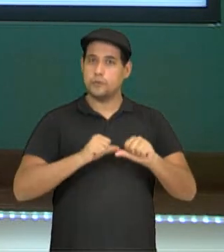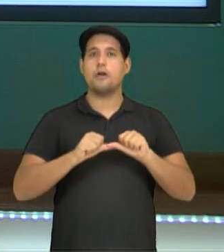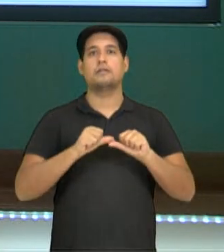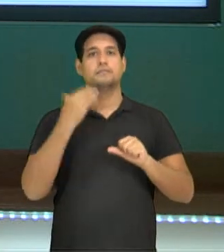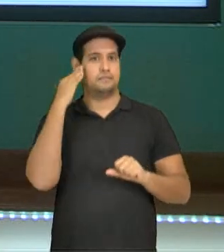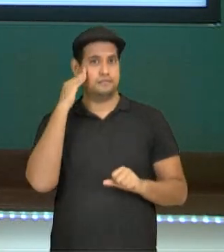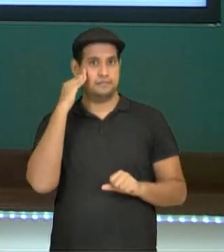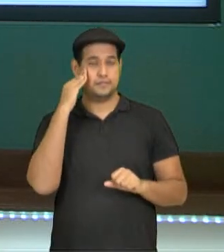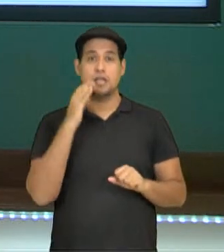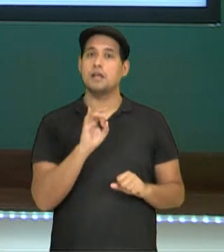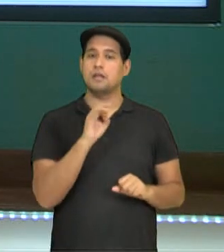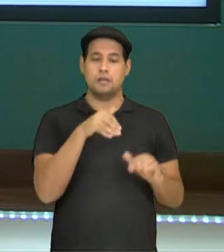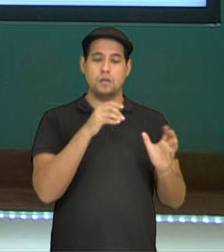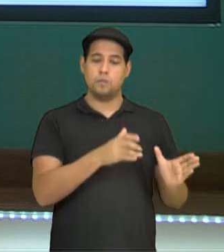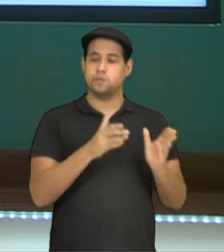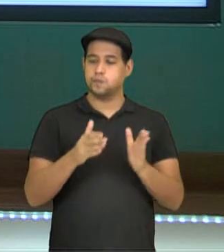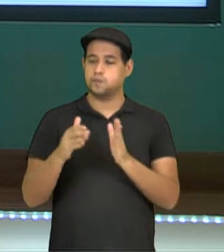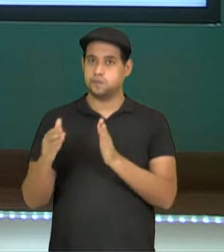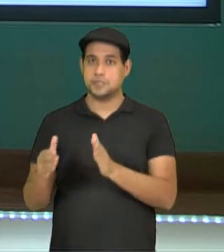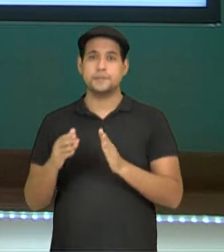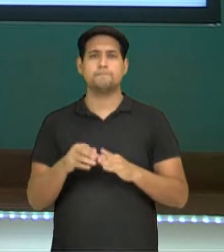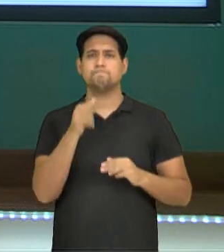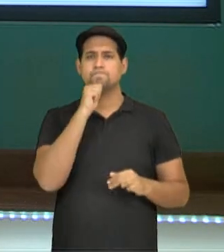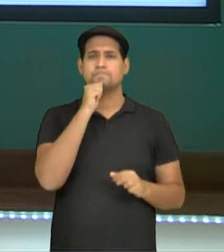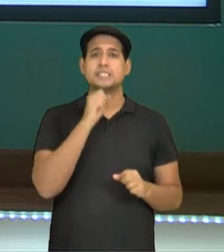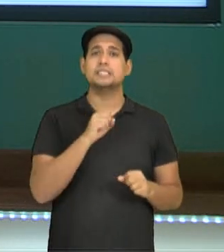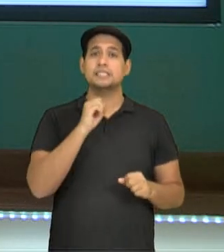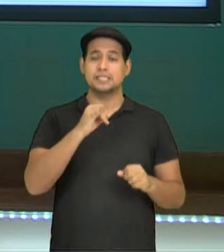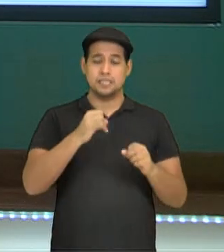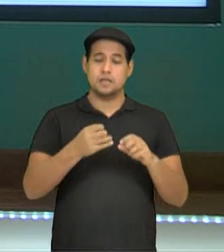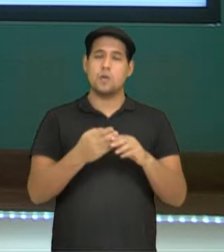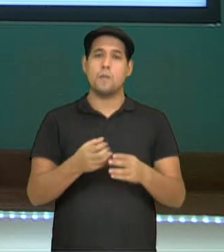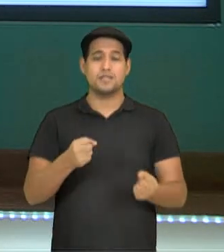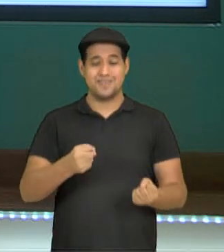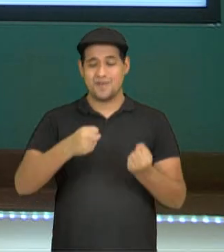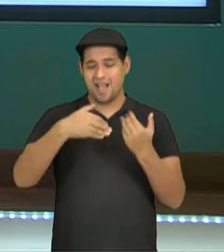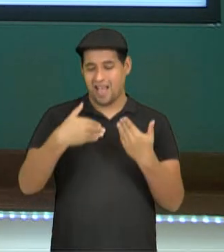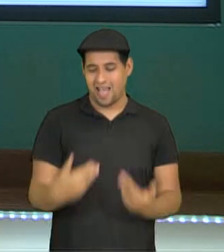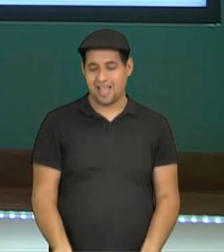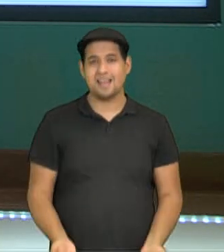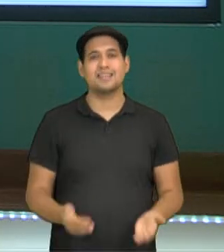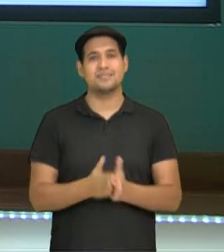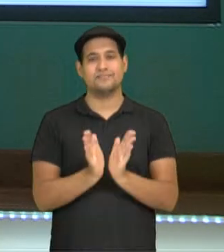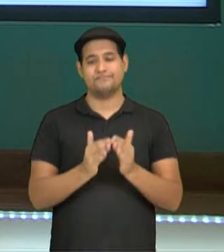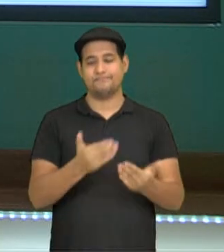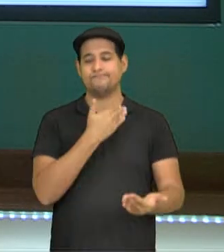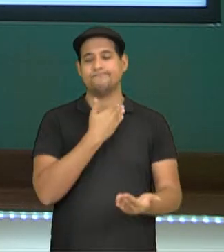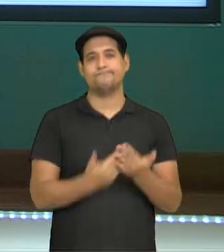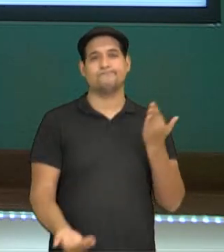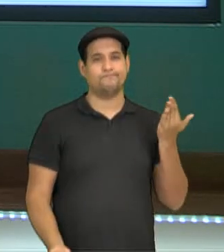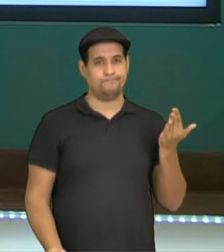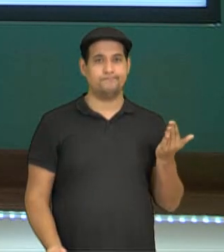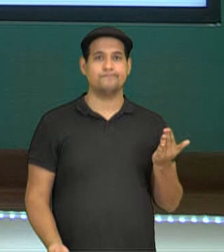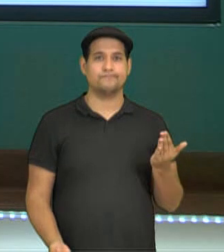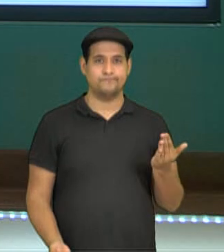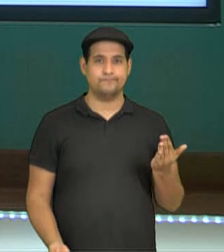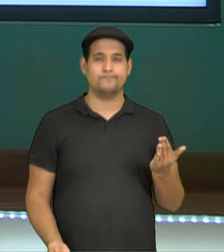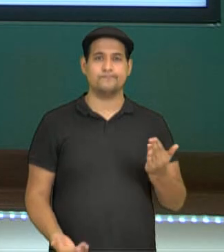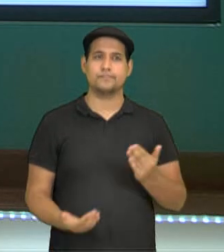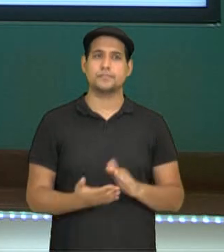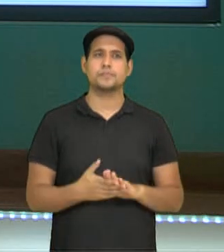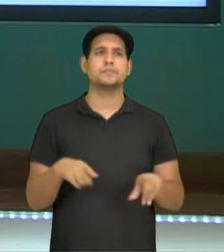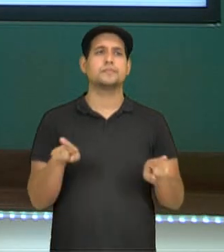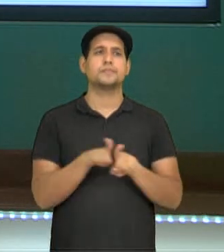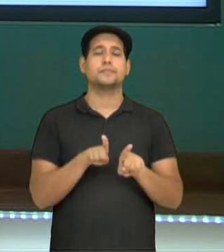corrida, né, o seu espaço, e se esse bastão cair, infelizmente a equipe é desclassificada. E